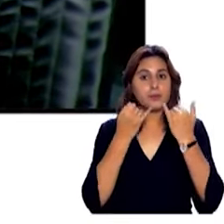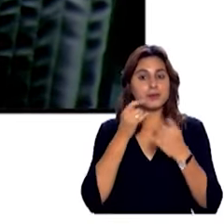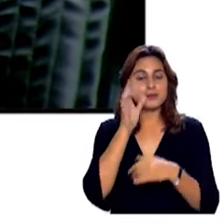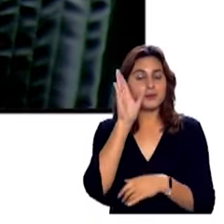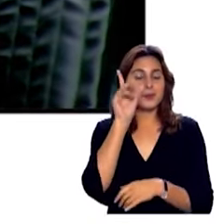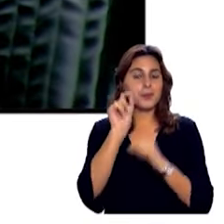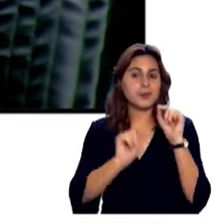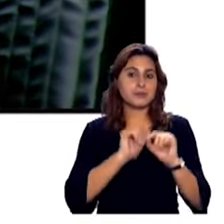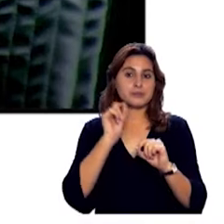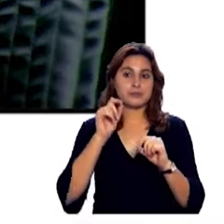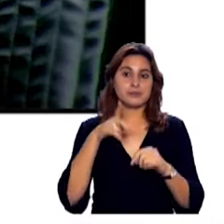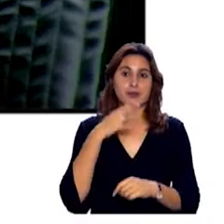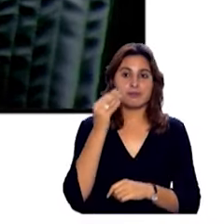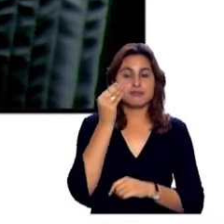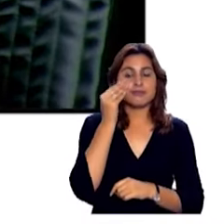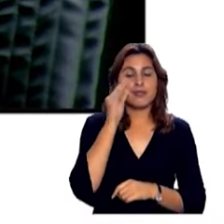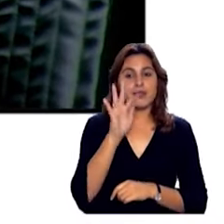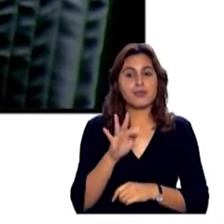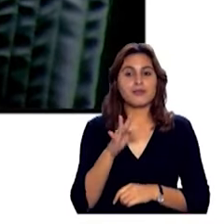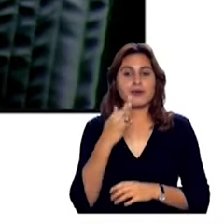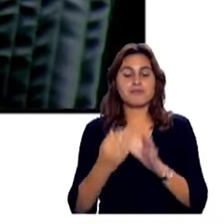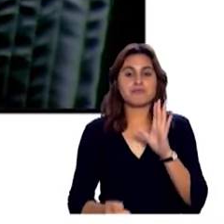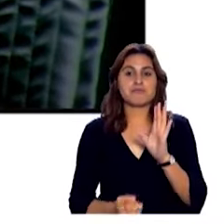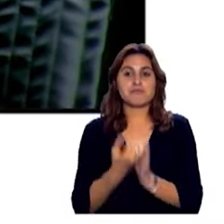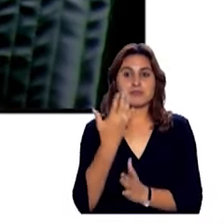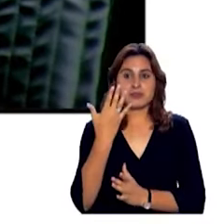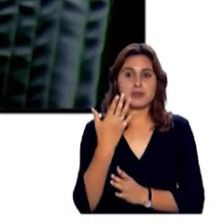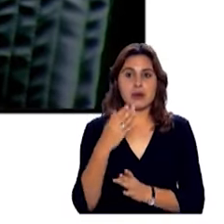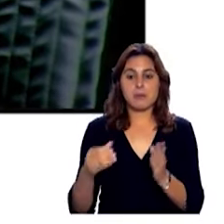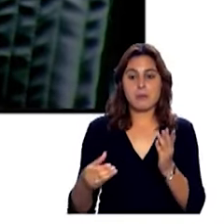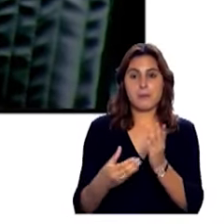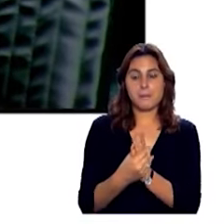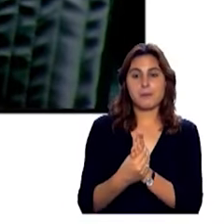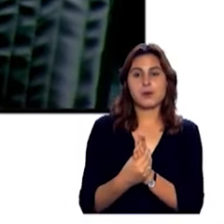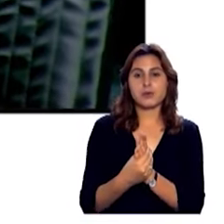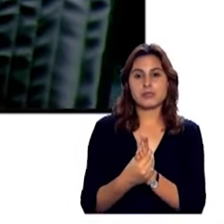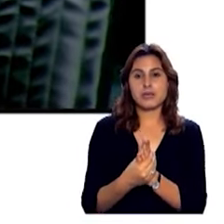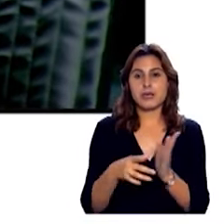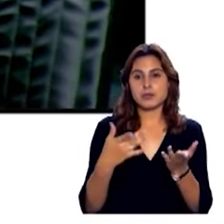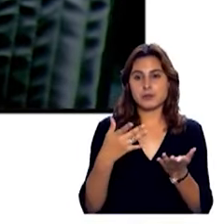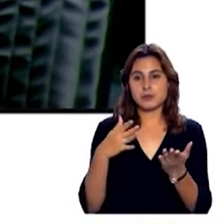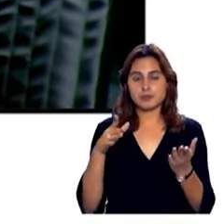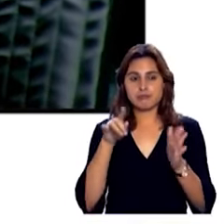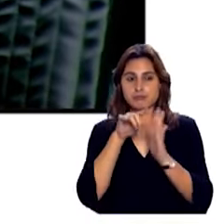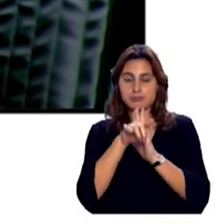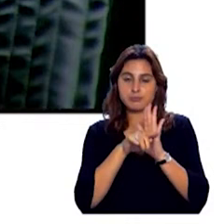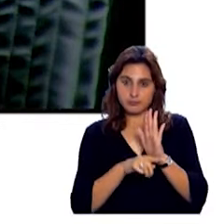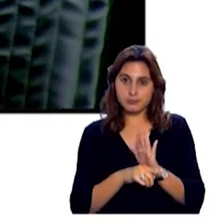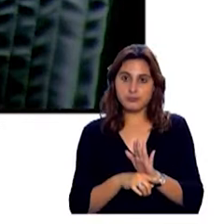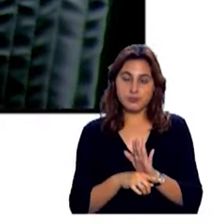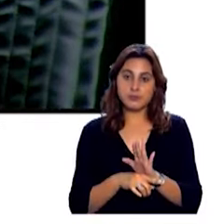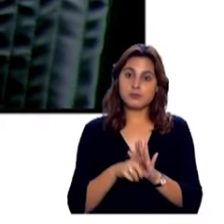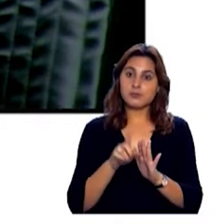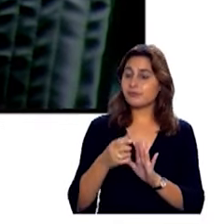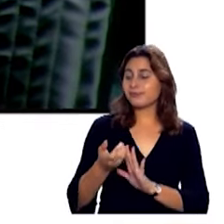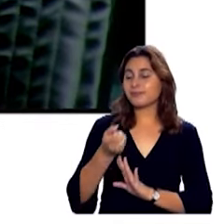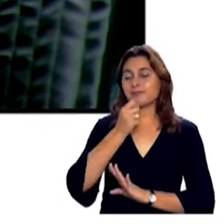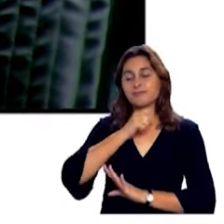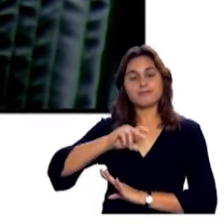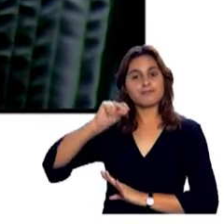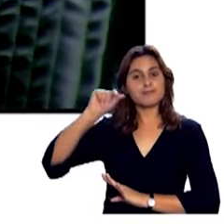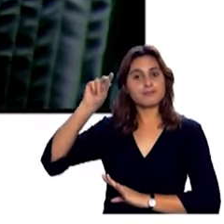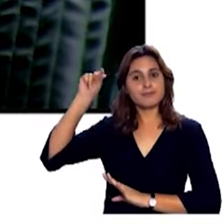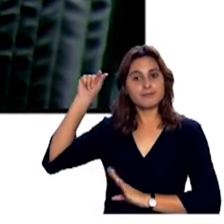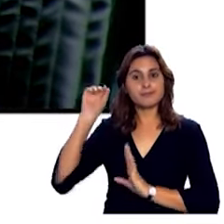a tentativa na França de criar filtros para a corte de cassação é uma figura muito antiga Né desde um